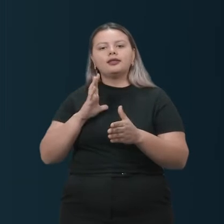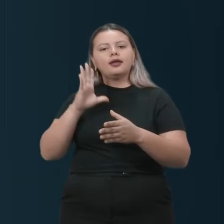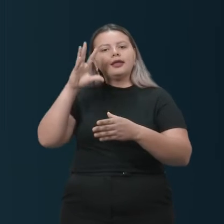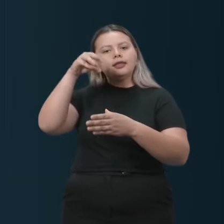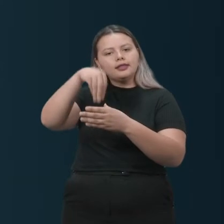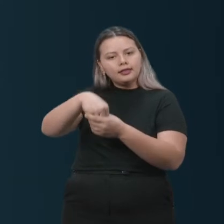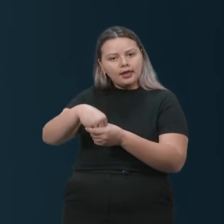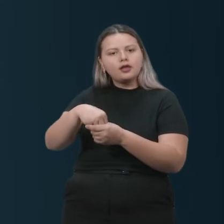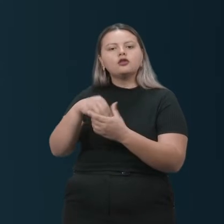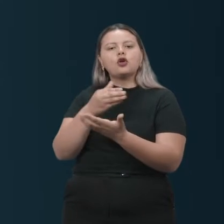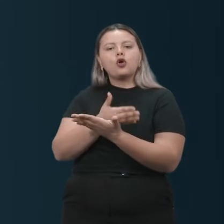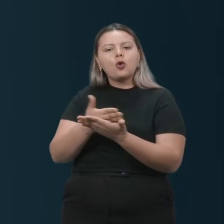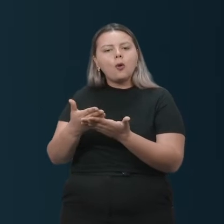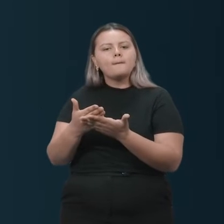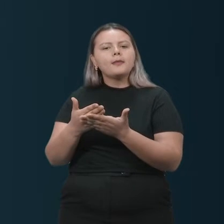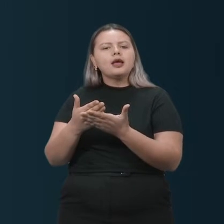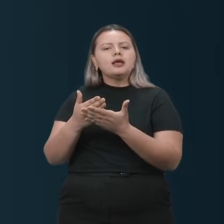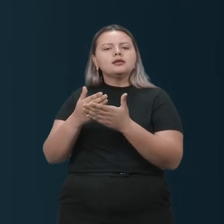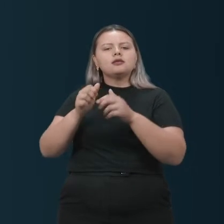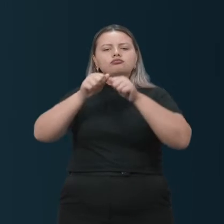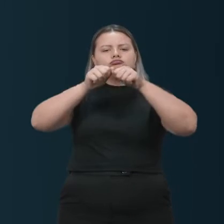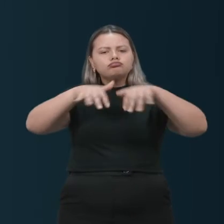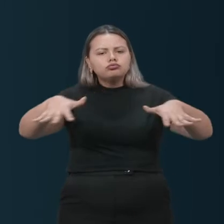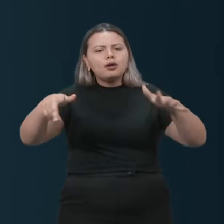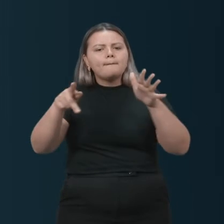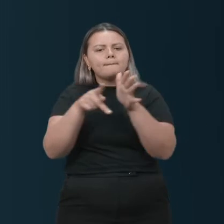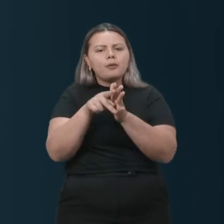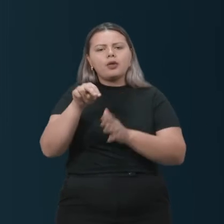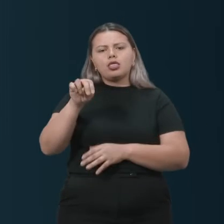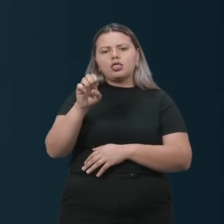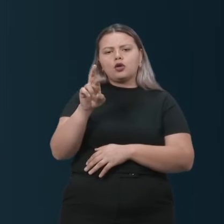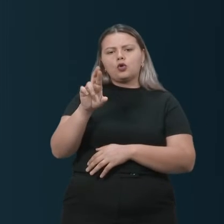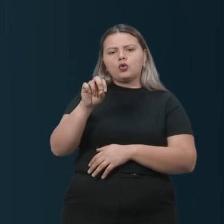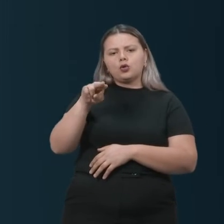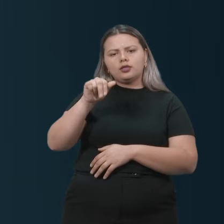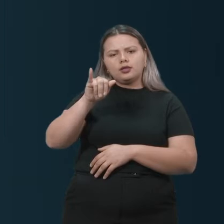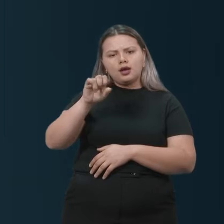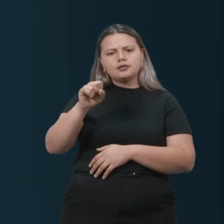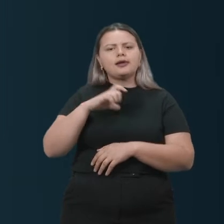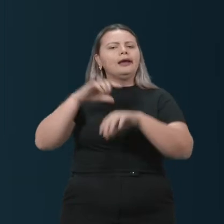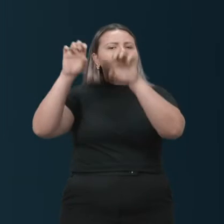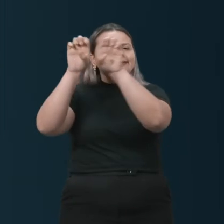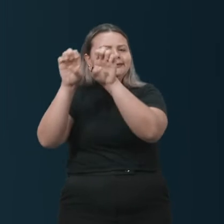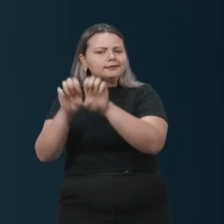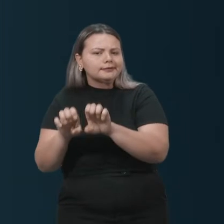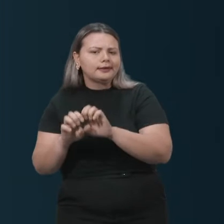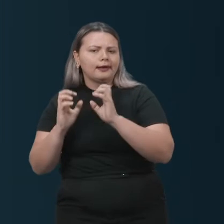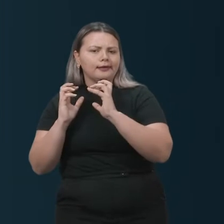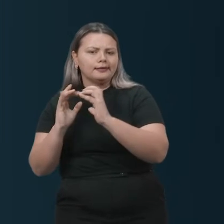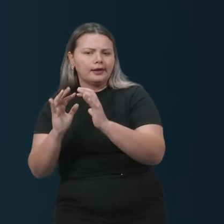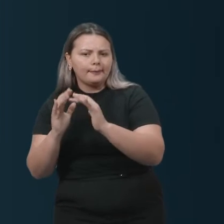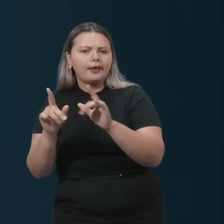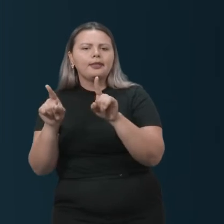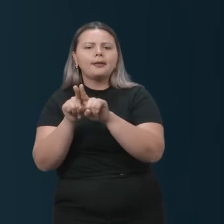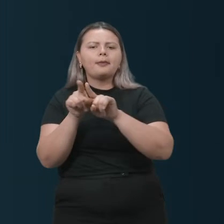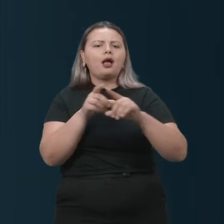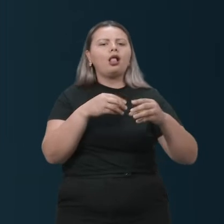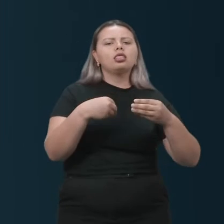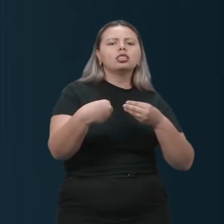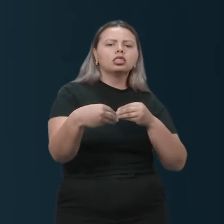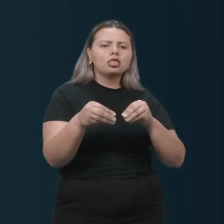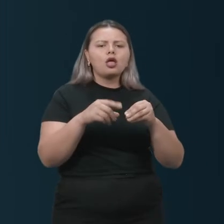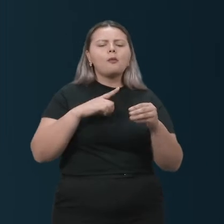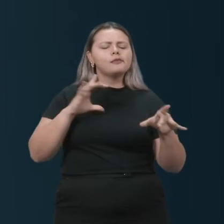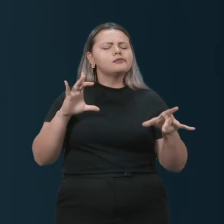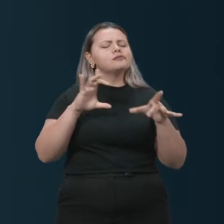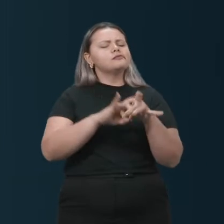é a organização de redes neuronais, estruturas cerebrais e como esse processo de plasticidade pode estar